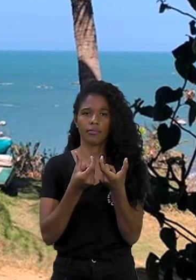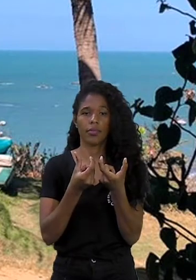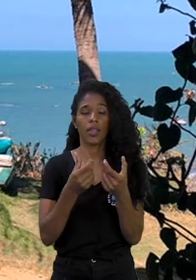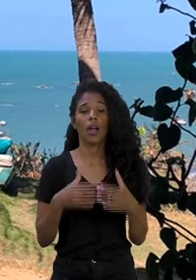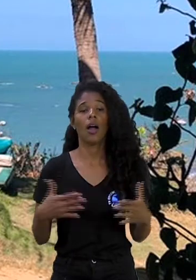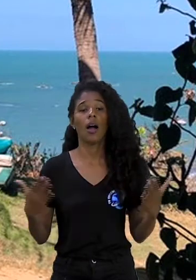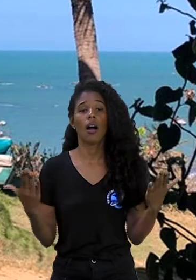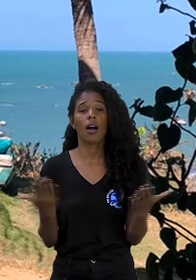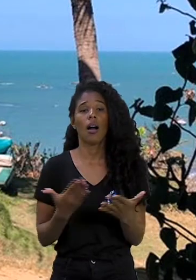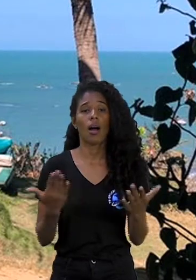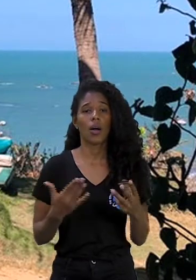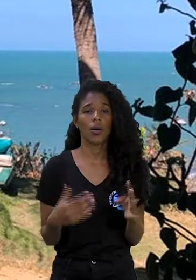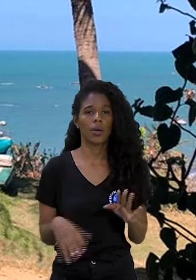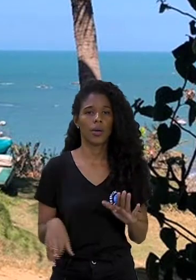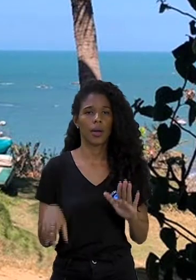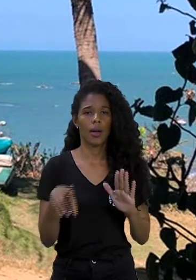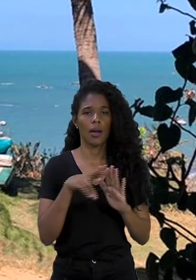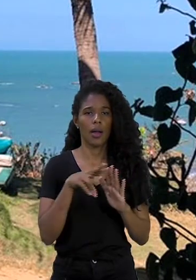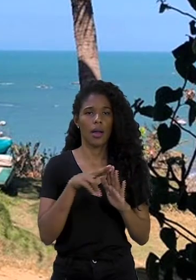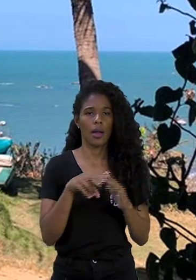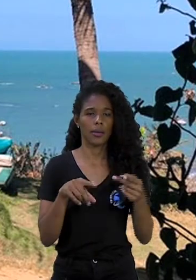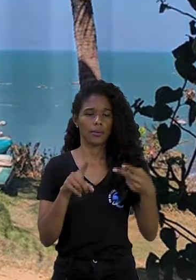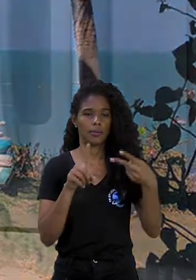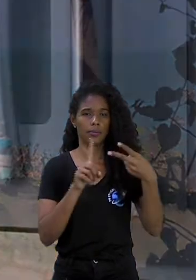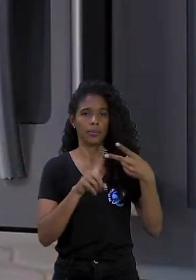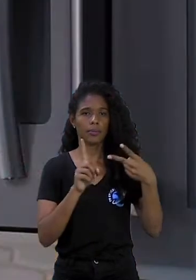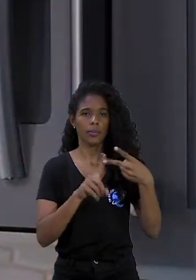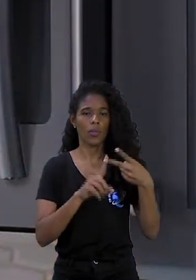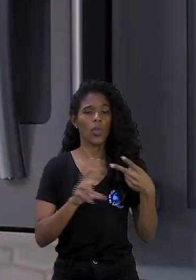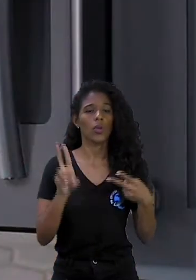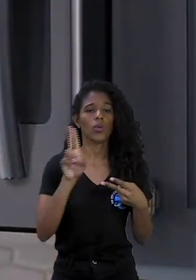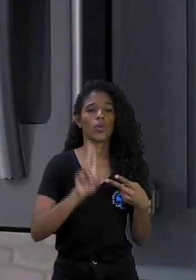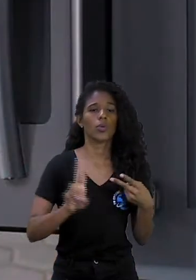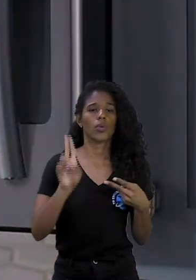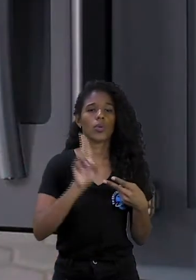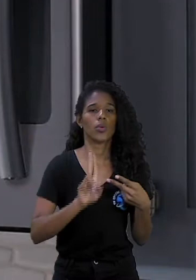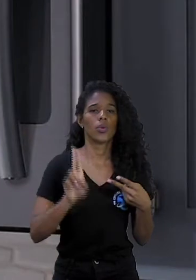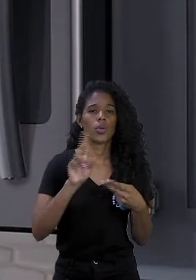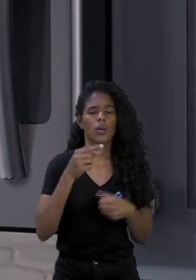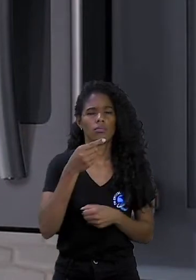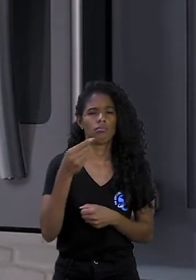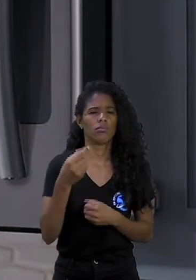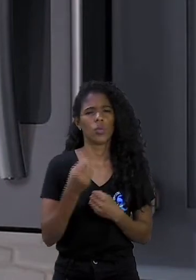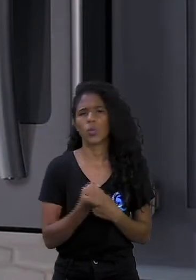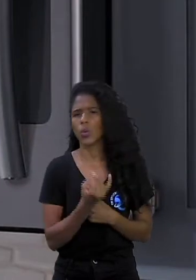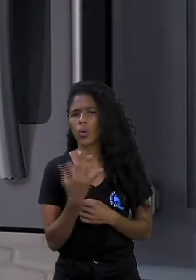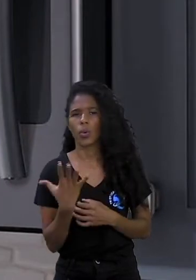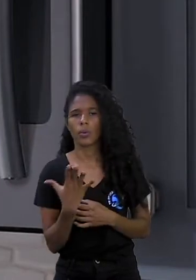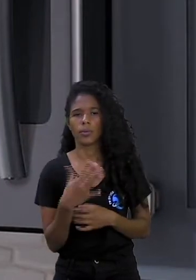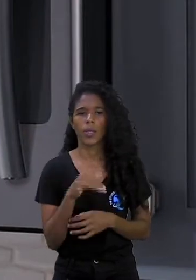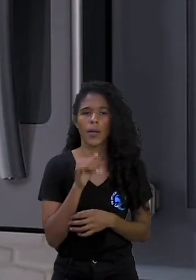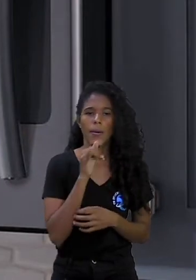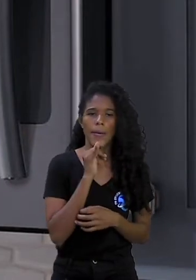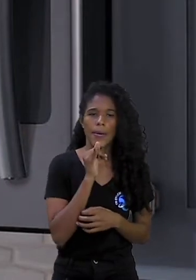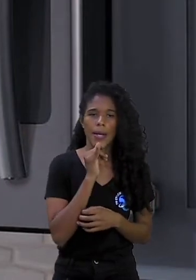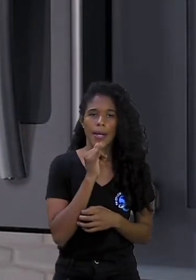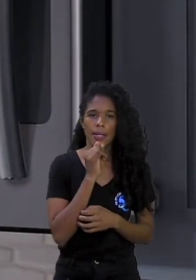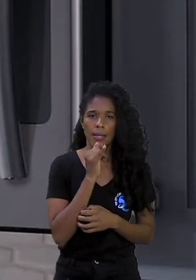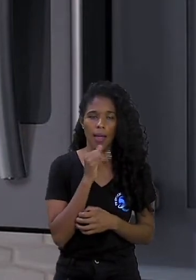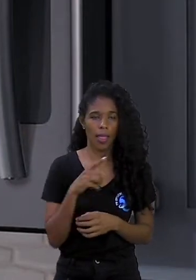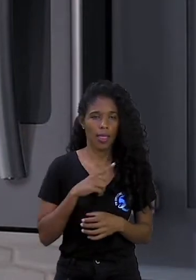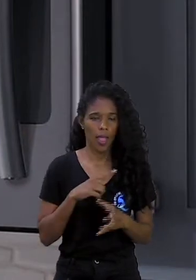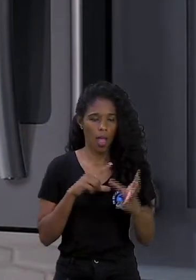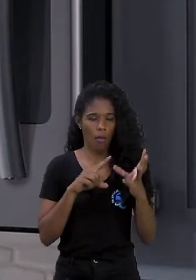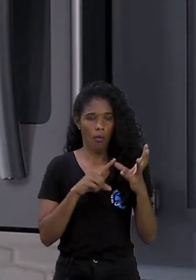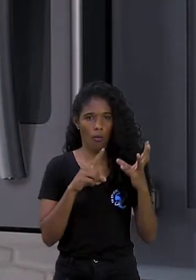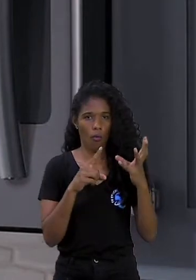nós usamos o hífen entre vogais iguais. É o caso, por exemplo, de anti-inflamatório. Olha